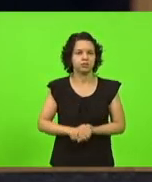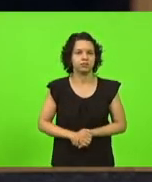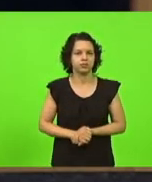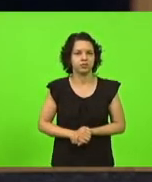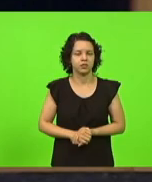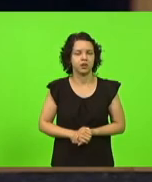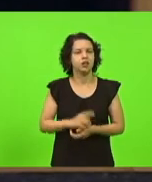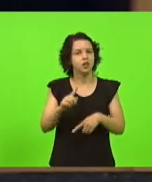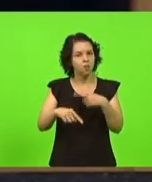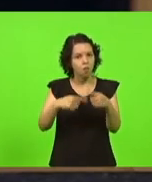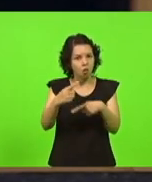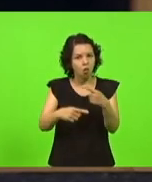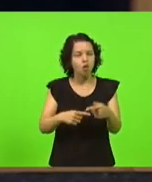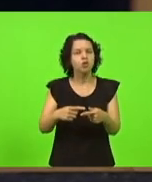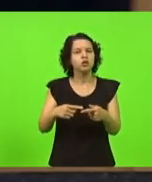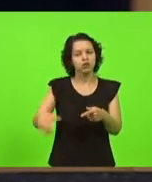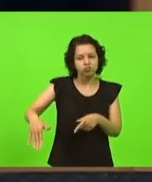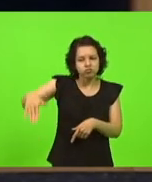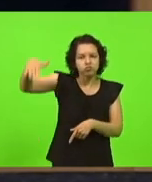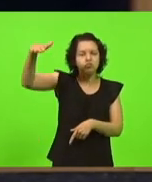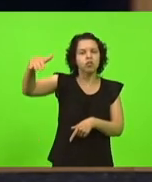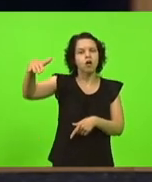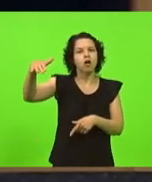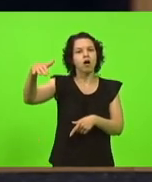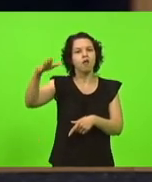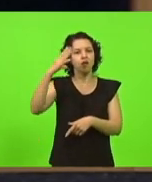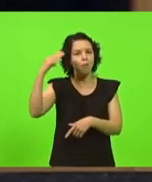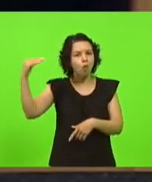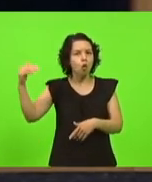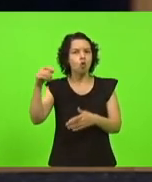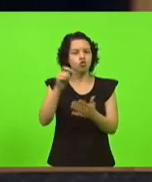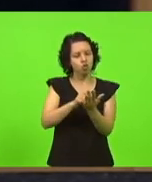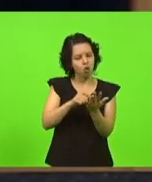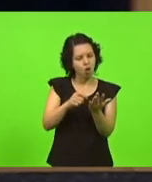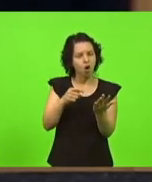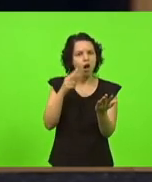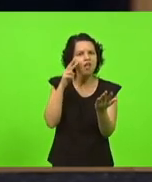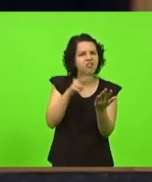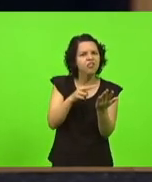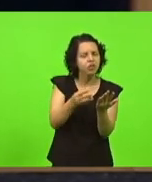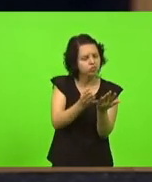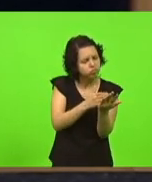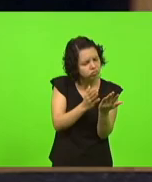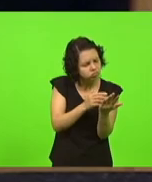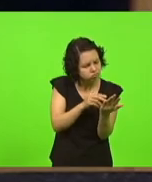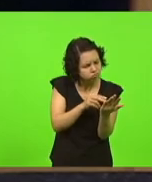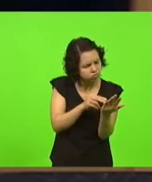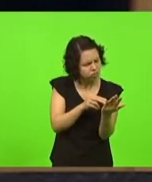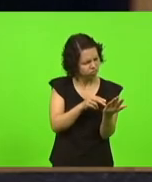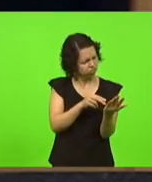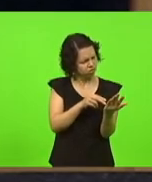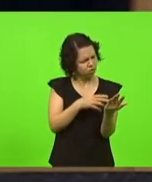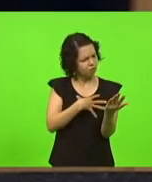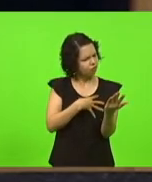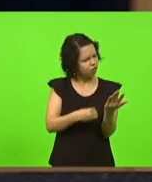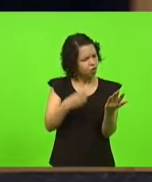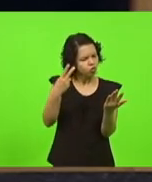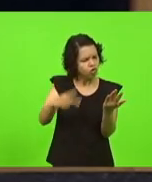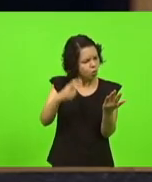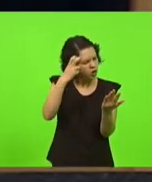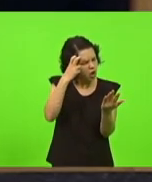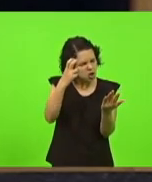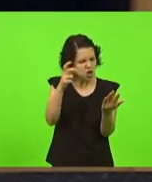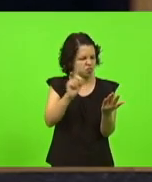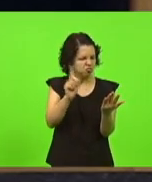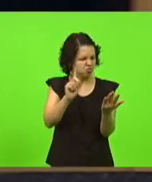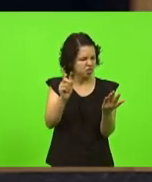Depois, quando ele fez sua autobiografia, ele pegou o caderninho e está escrito o seguinte. Seu filho não é inteligente. Nós não temos